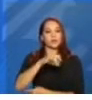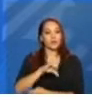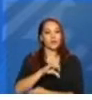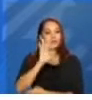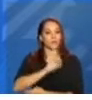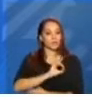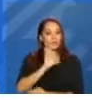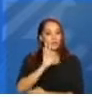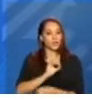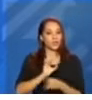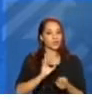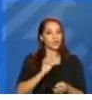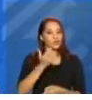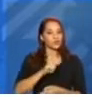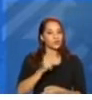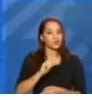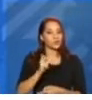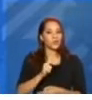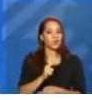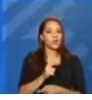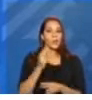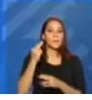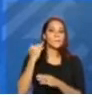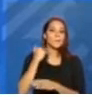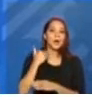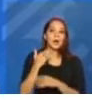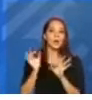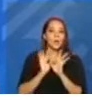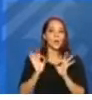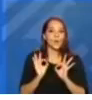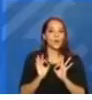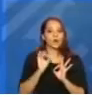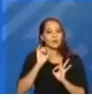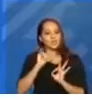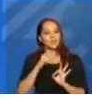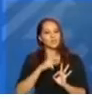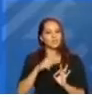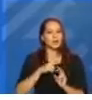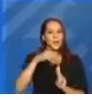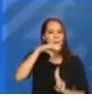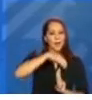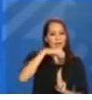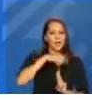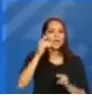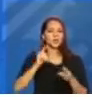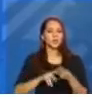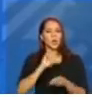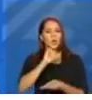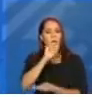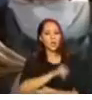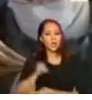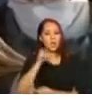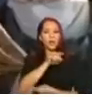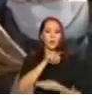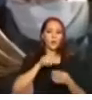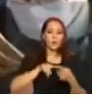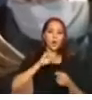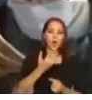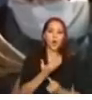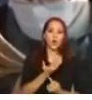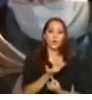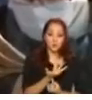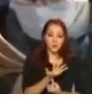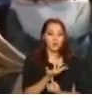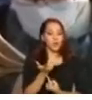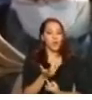99,9% não tenham conta nenhuma. Mas se alguém tiver conta no Bradesco, Itaú, Santander, a Caixa